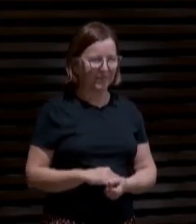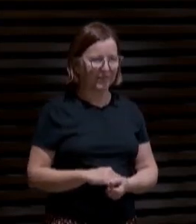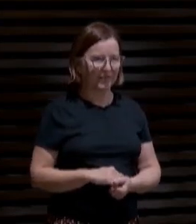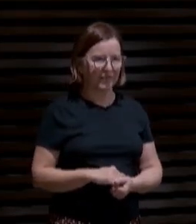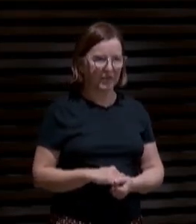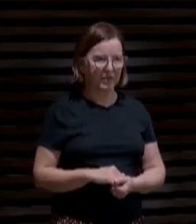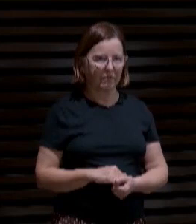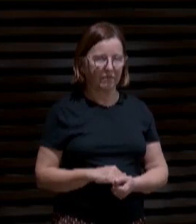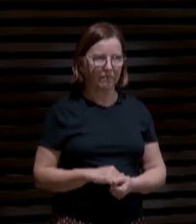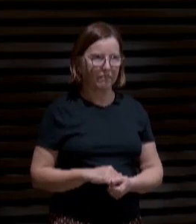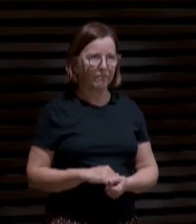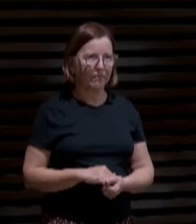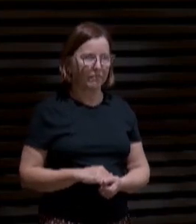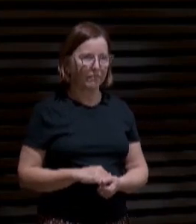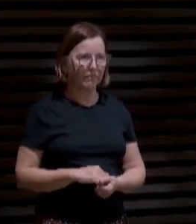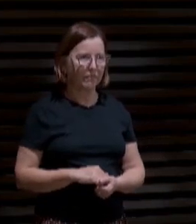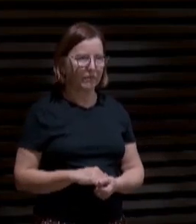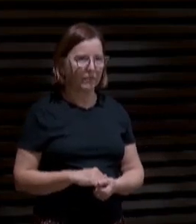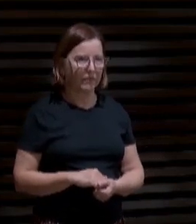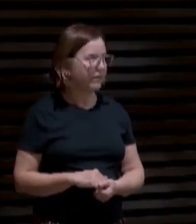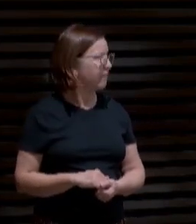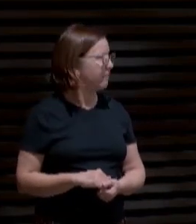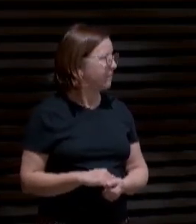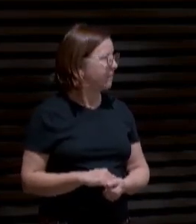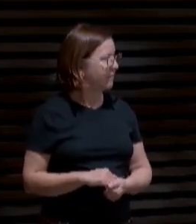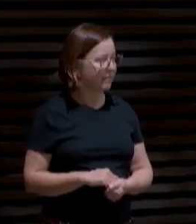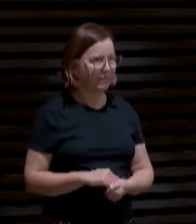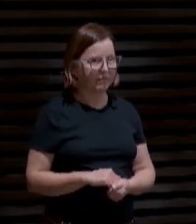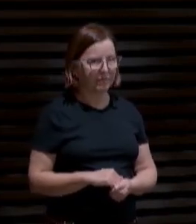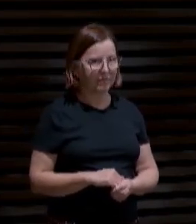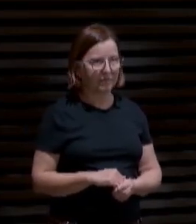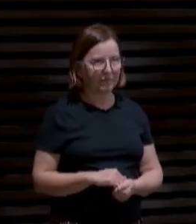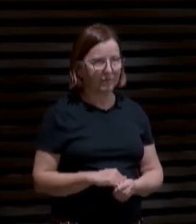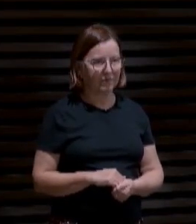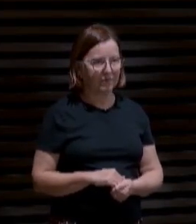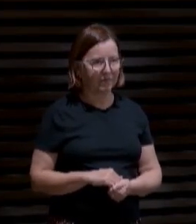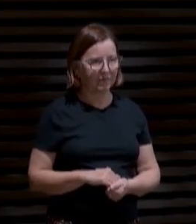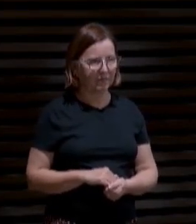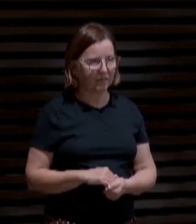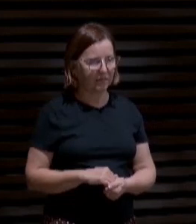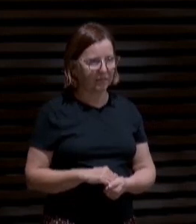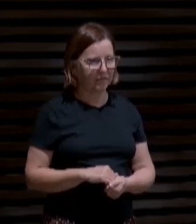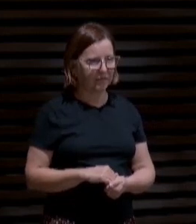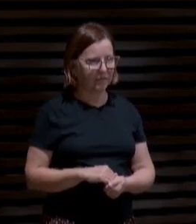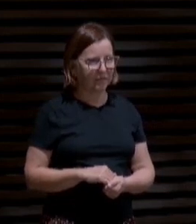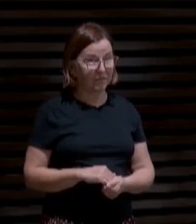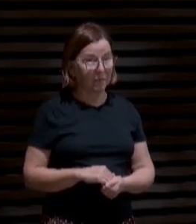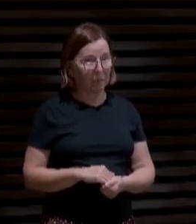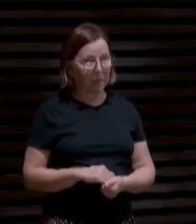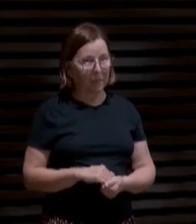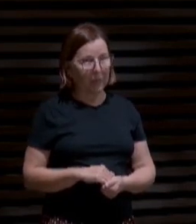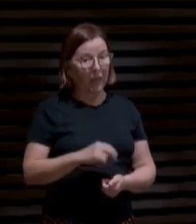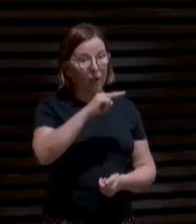Esse troço hoje está fazendo, até adoração ele está fazendo. Você sabe que adorar o nome